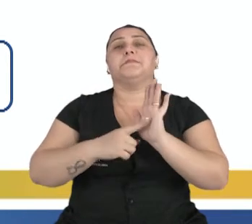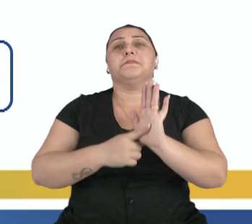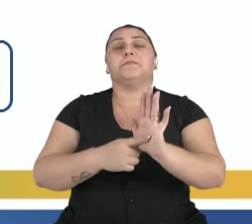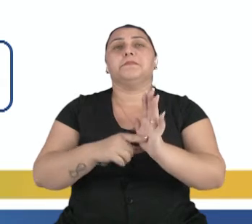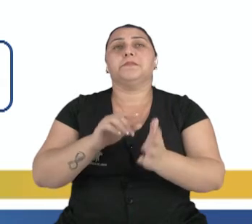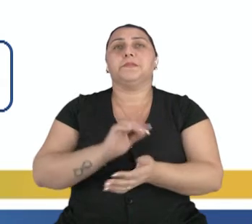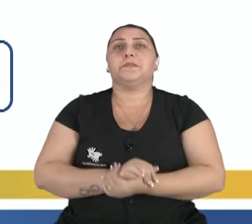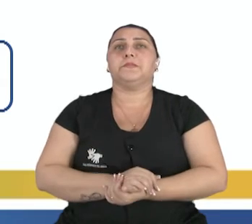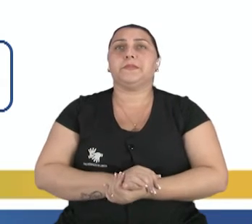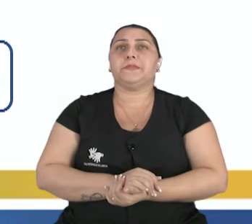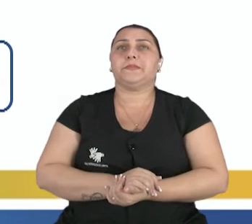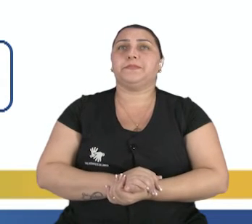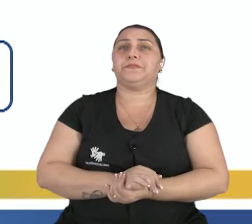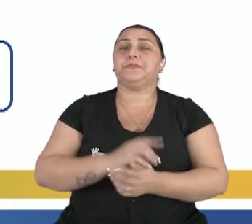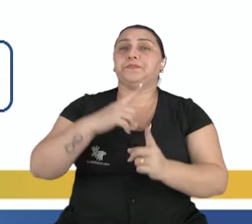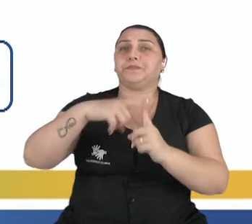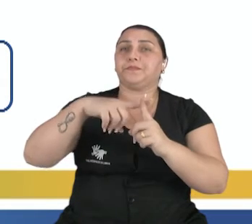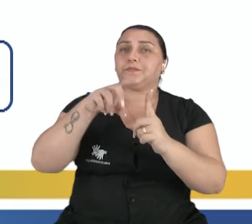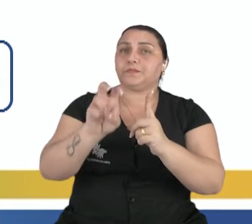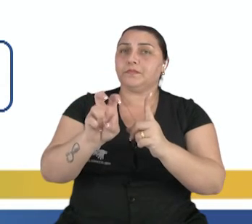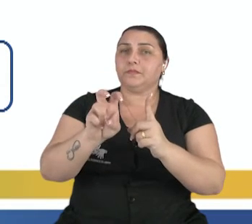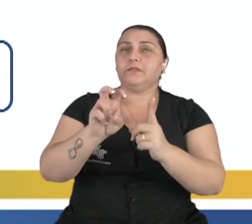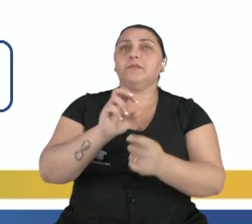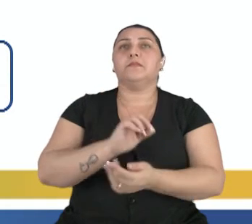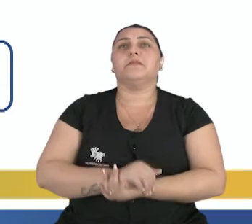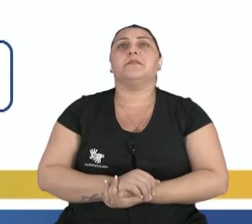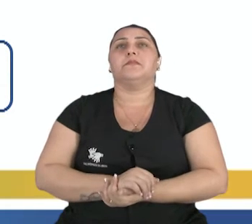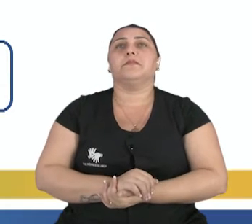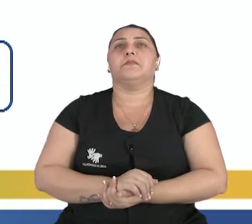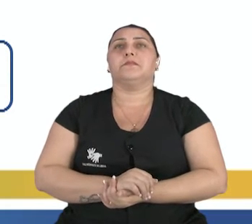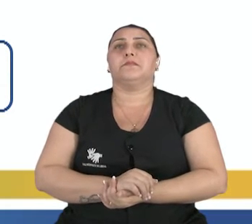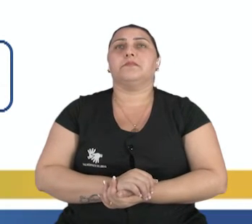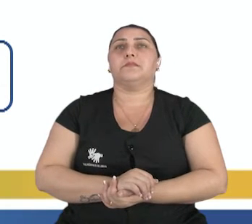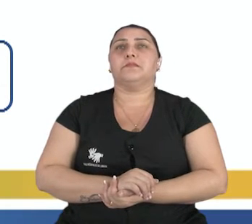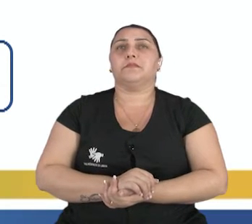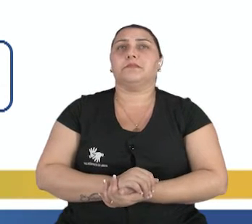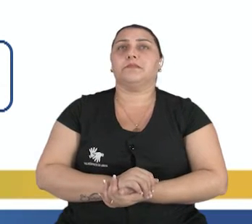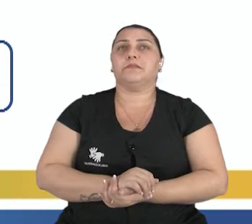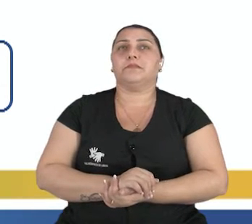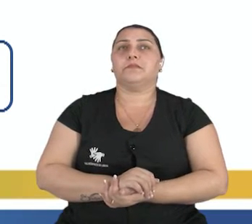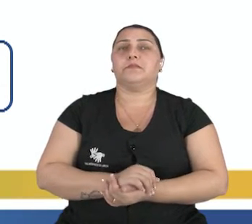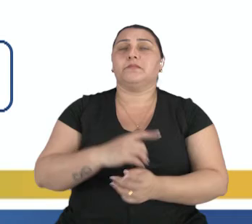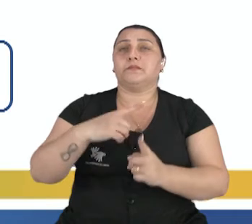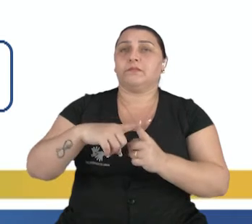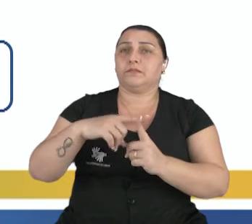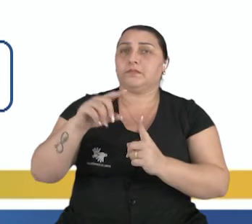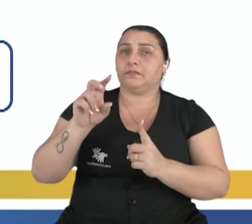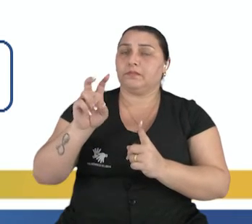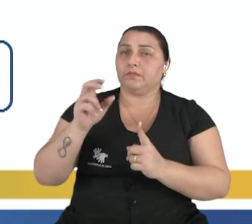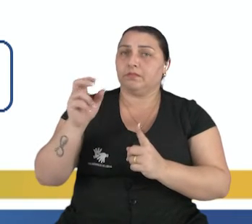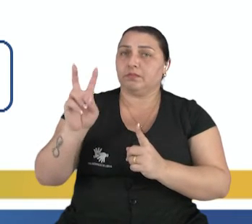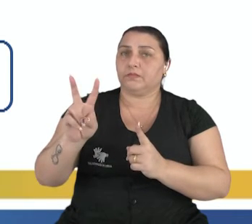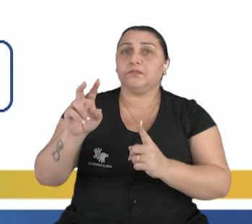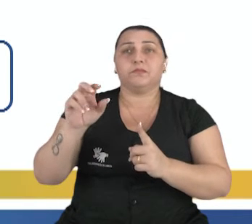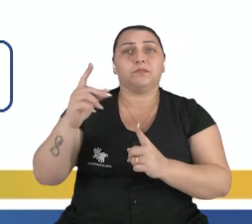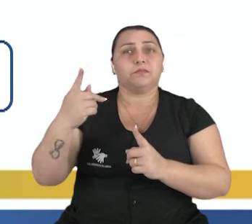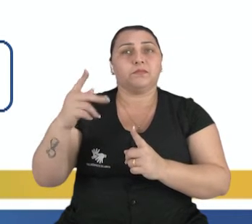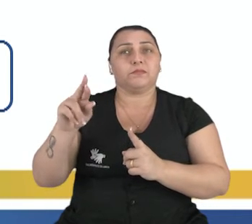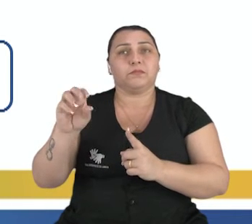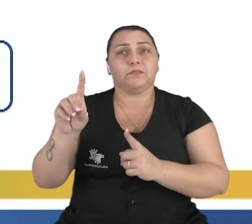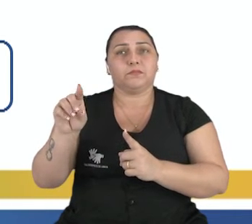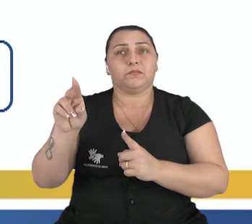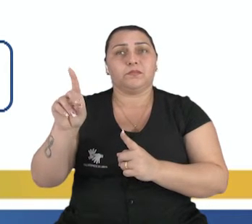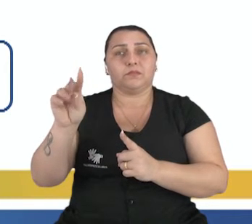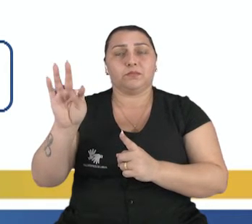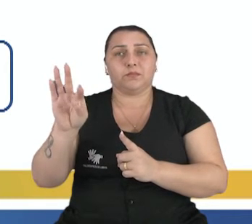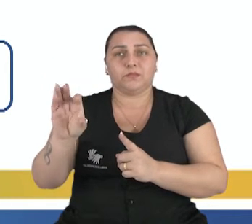apontar que ele vai ter carga mais 5 nos reagentes e vai ter carga mais 2 no produto da